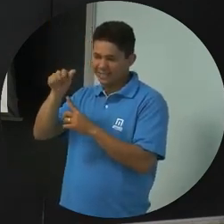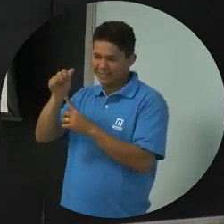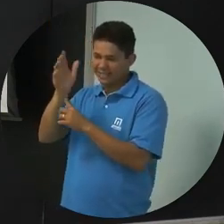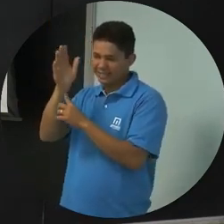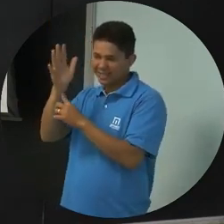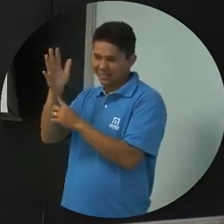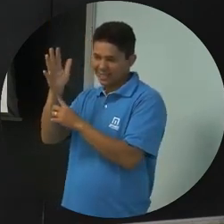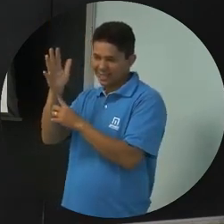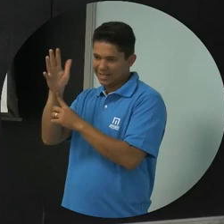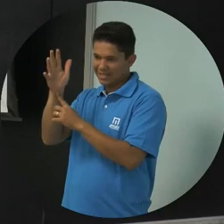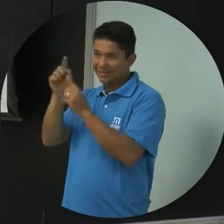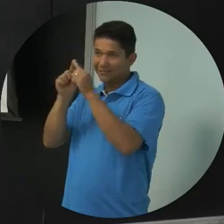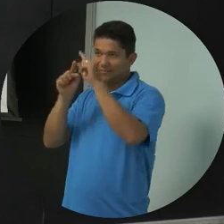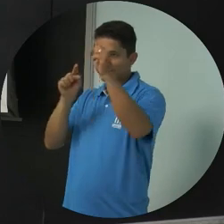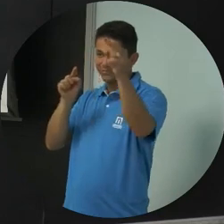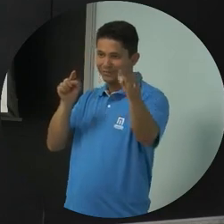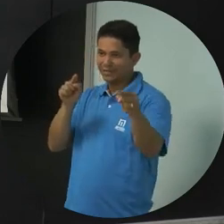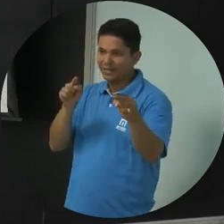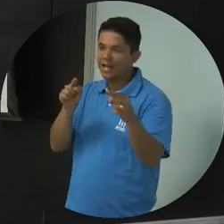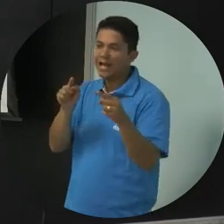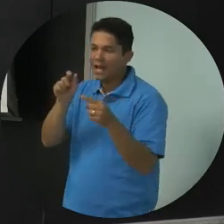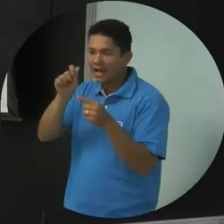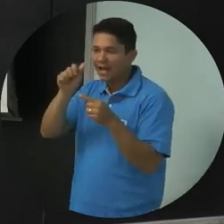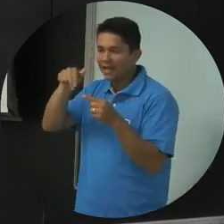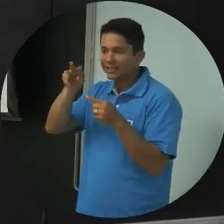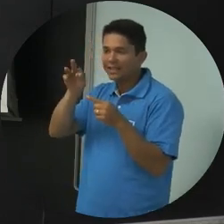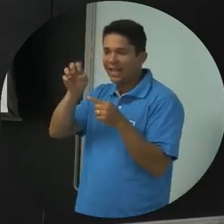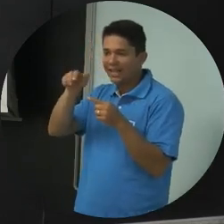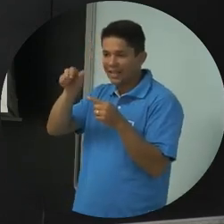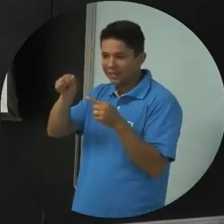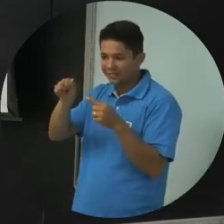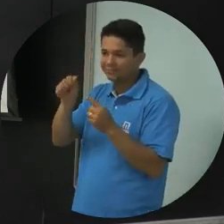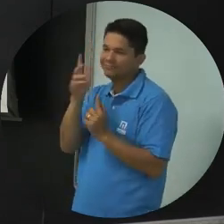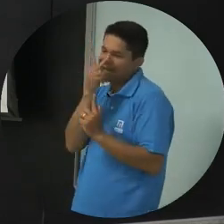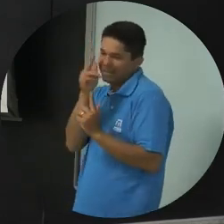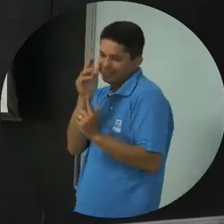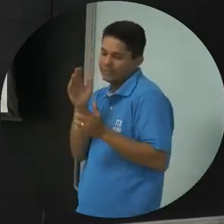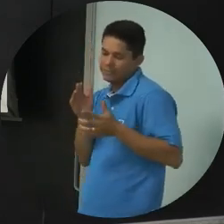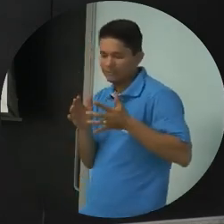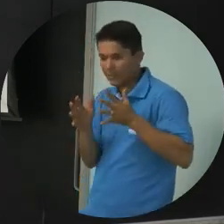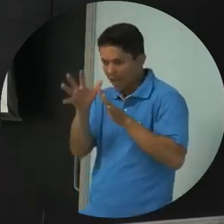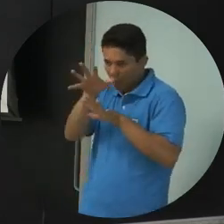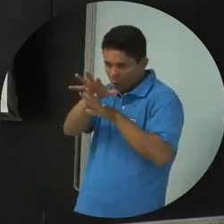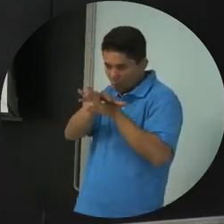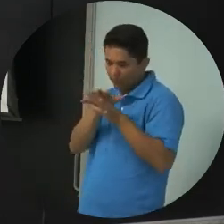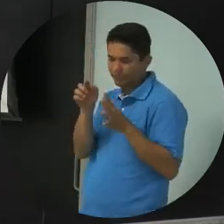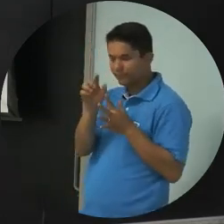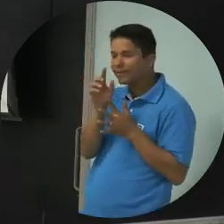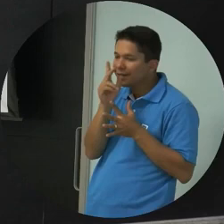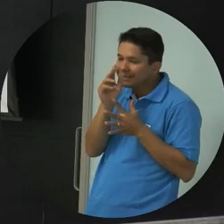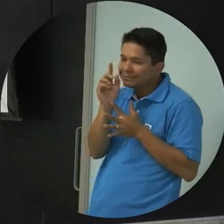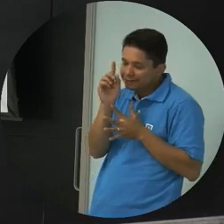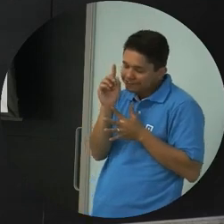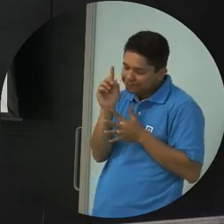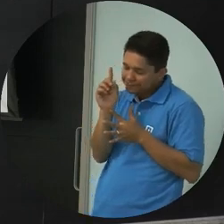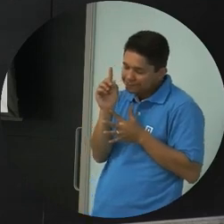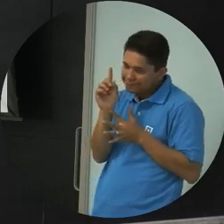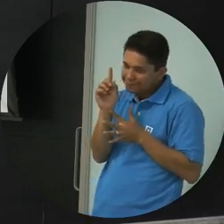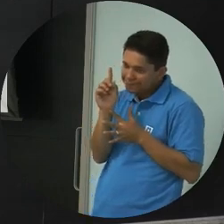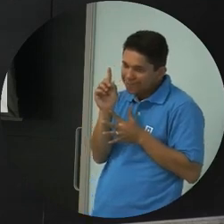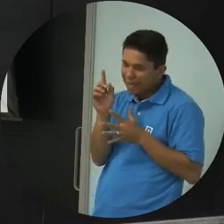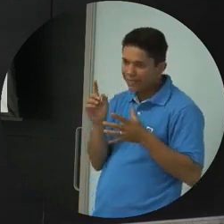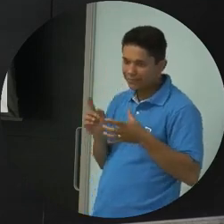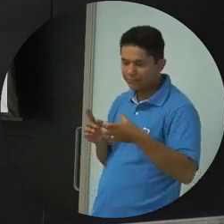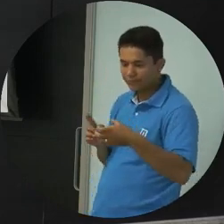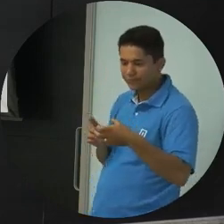tem uma antena, e na hora que você fecha esse contato, ele aciona a alta pressão da bomba. Qualquer alívio de